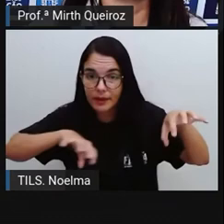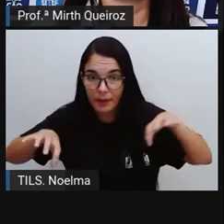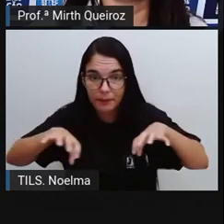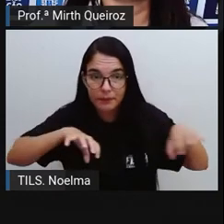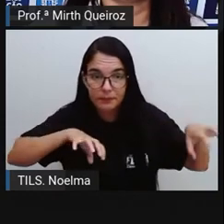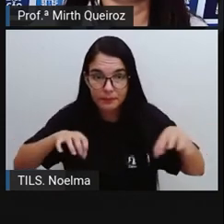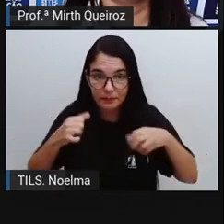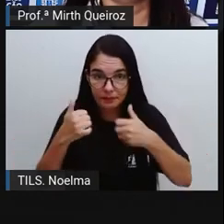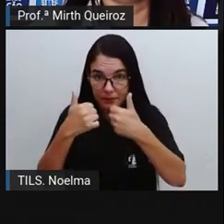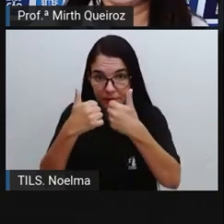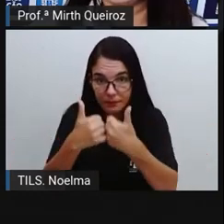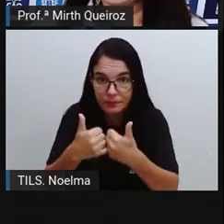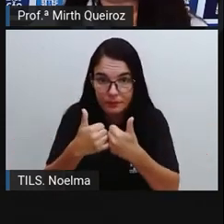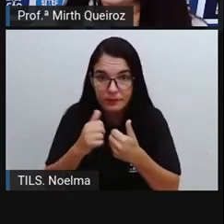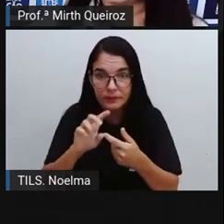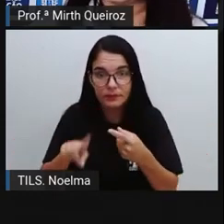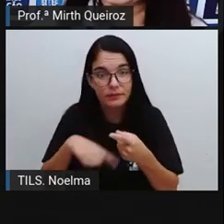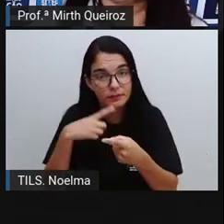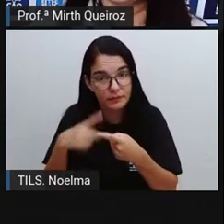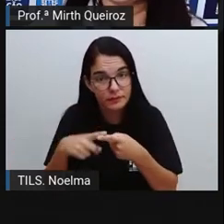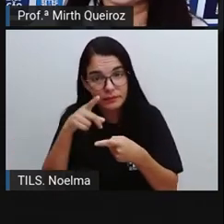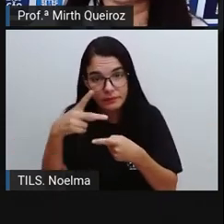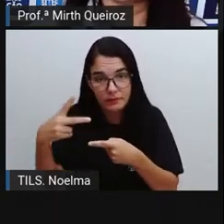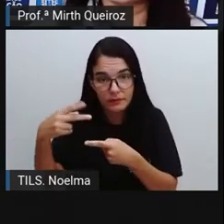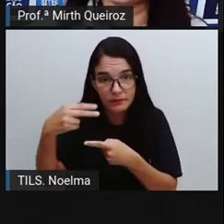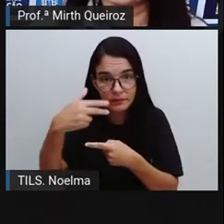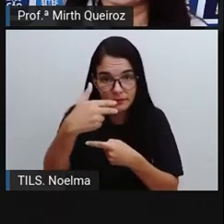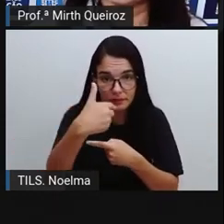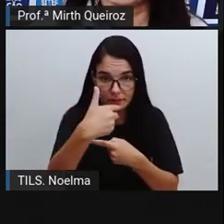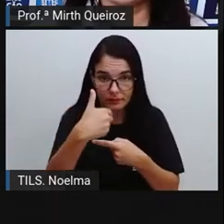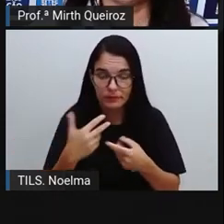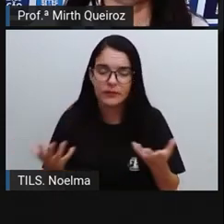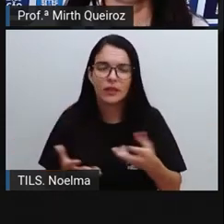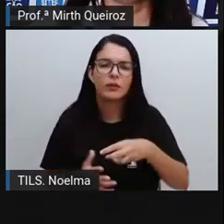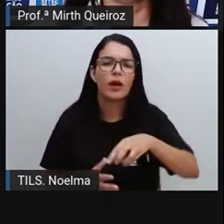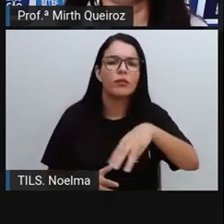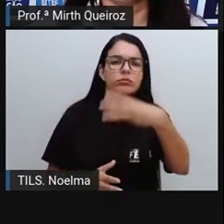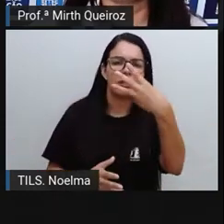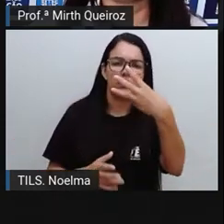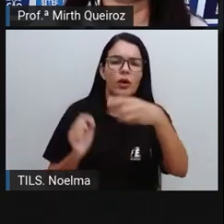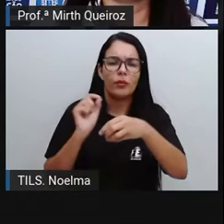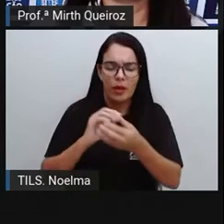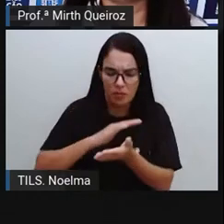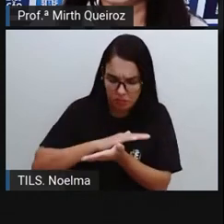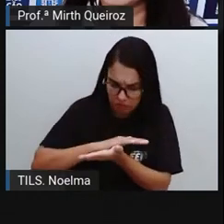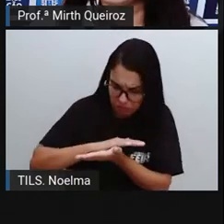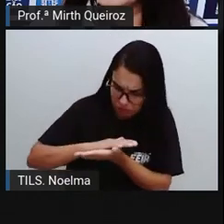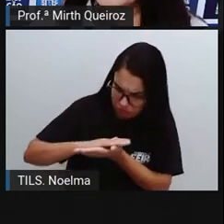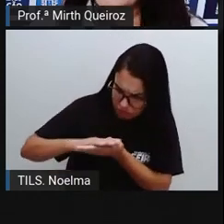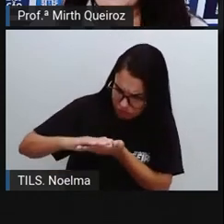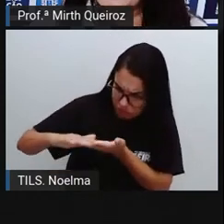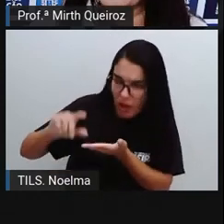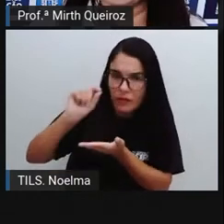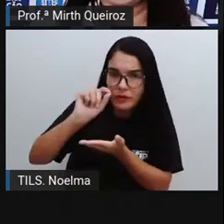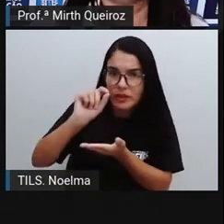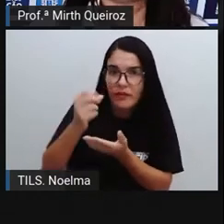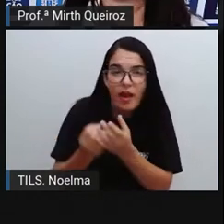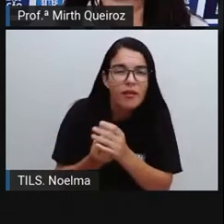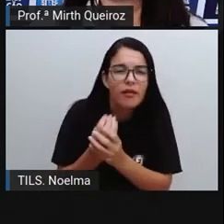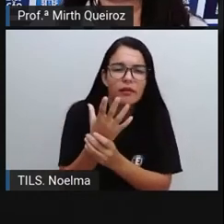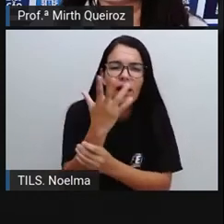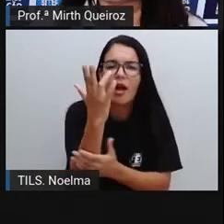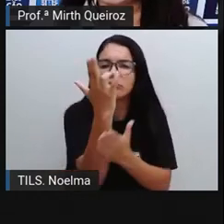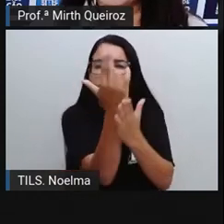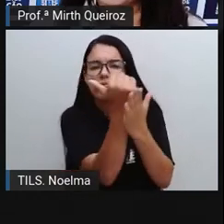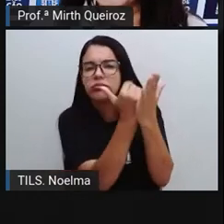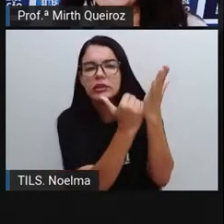depois vocês vão recortar, certo? Em pequenos pedacinhos. Em uma folha, vocês vão criar um desenho. Faça